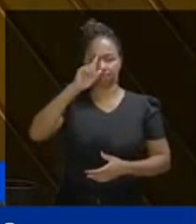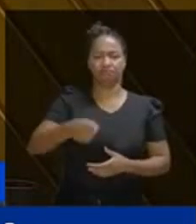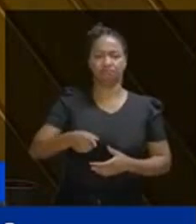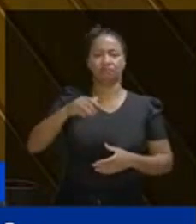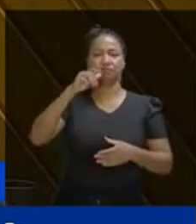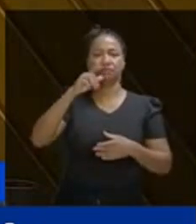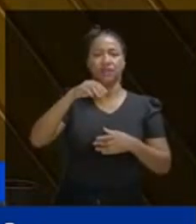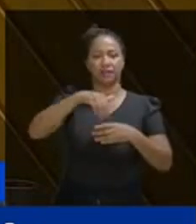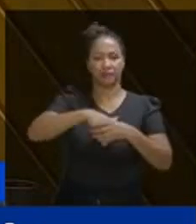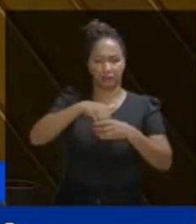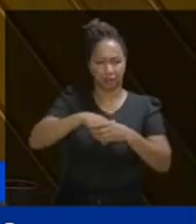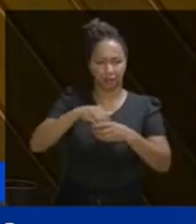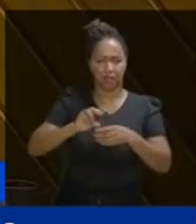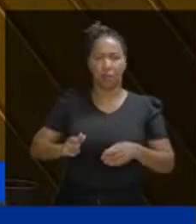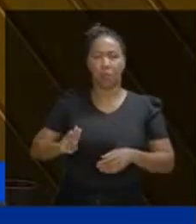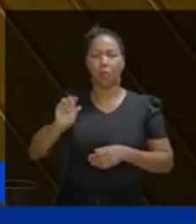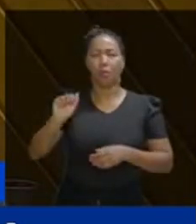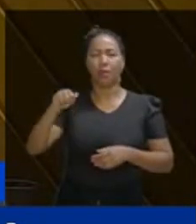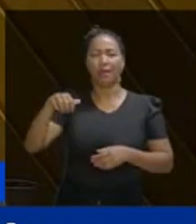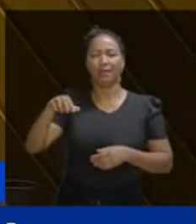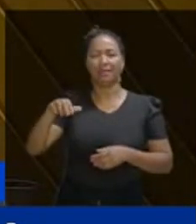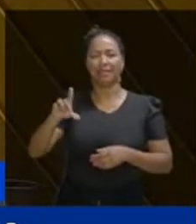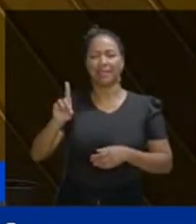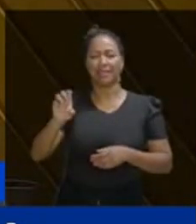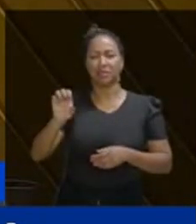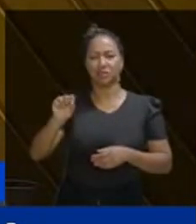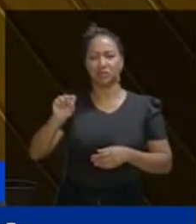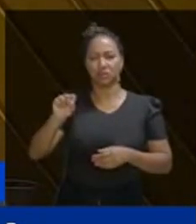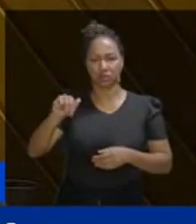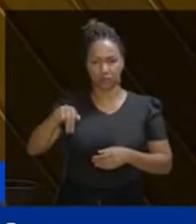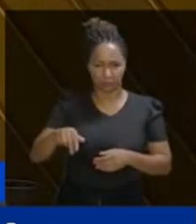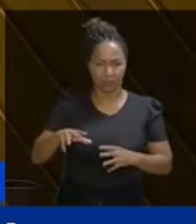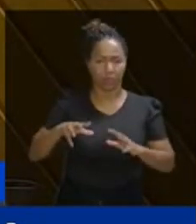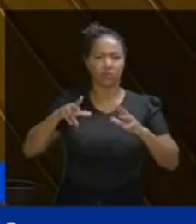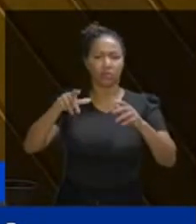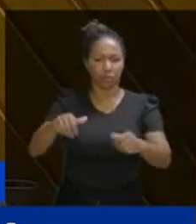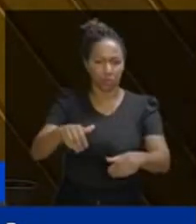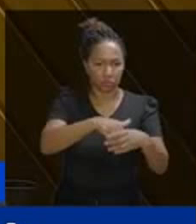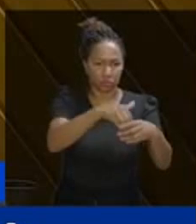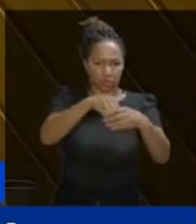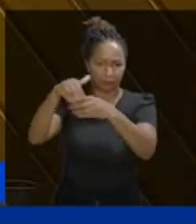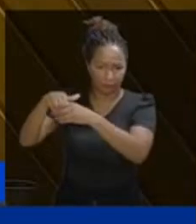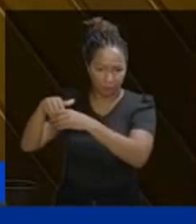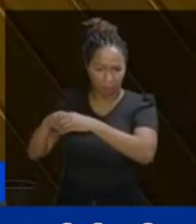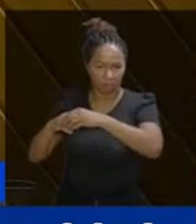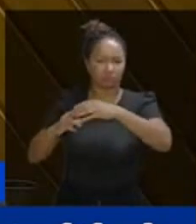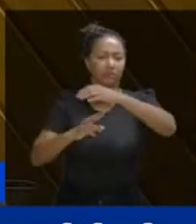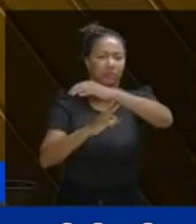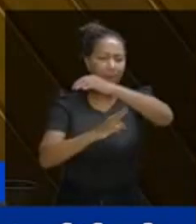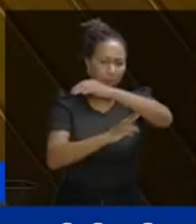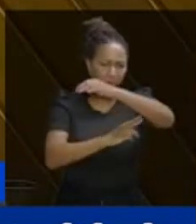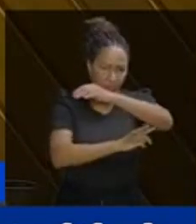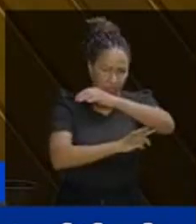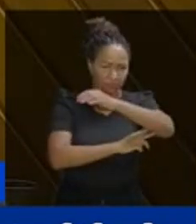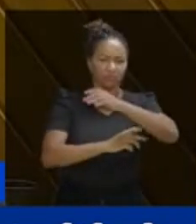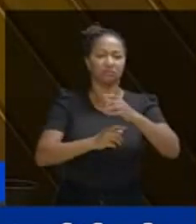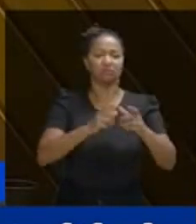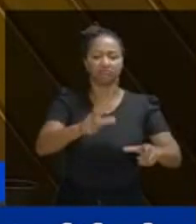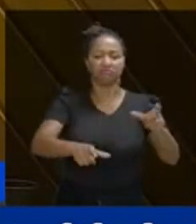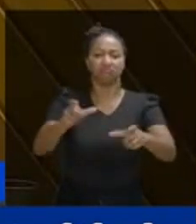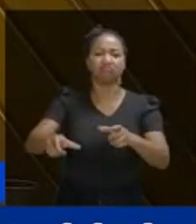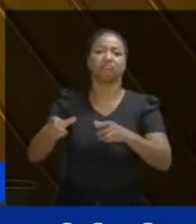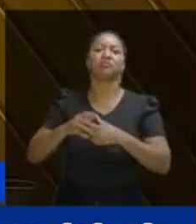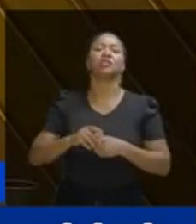de voto em Luanderson de modo amplo, sugerindo que todos os votos da ponte já são dele, permite concluir que o